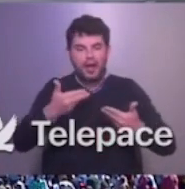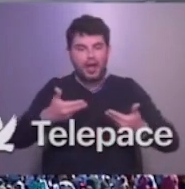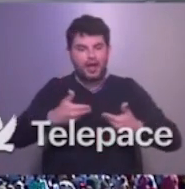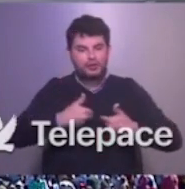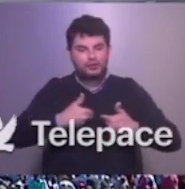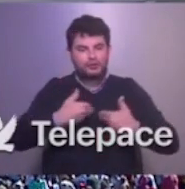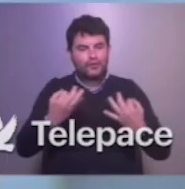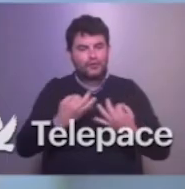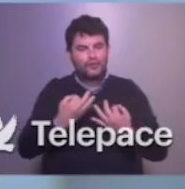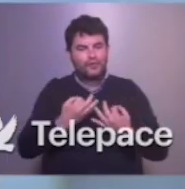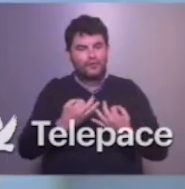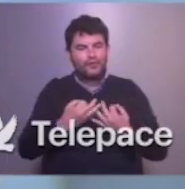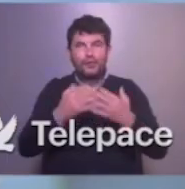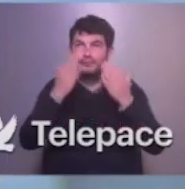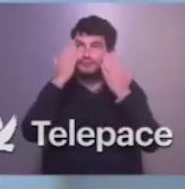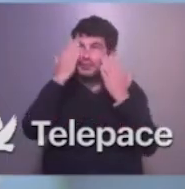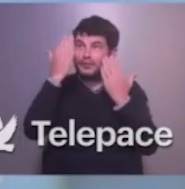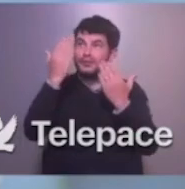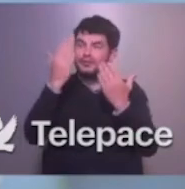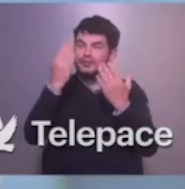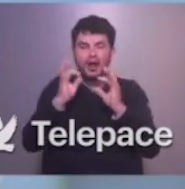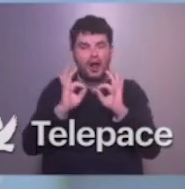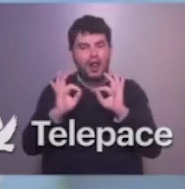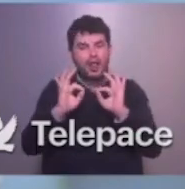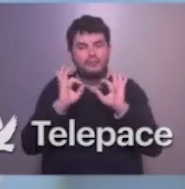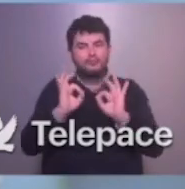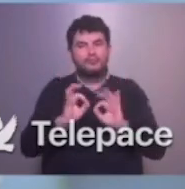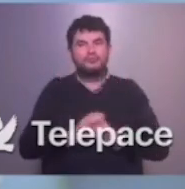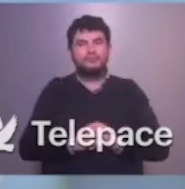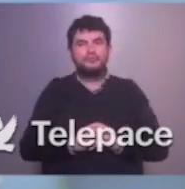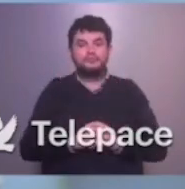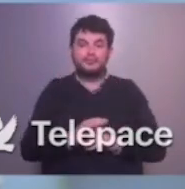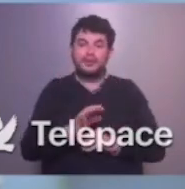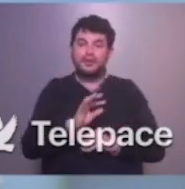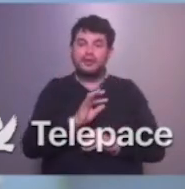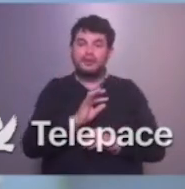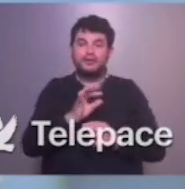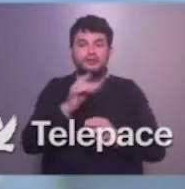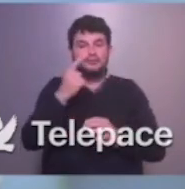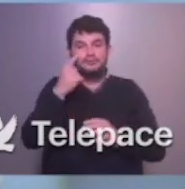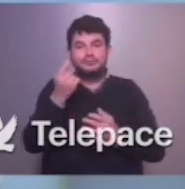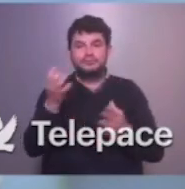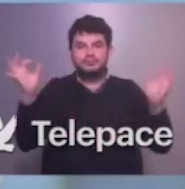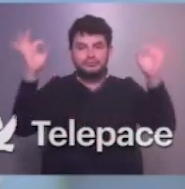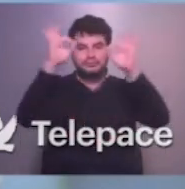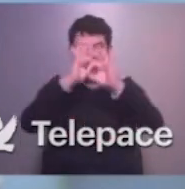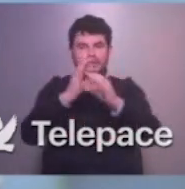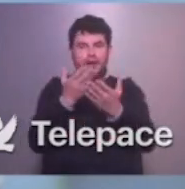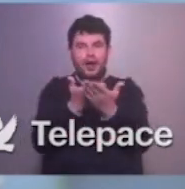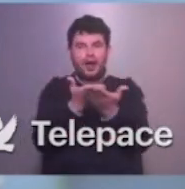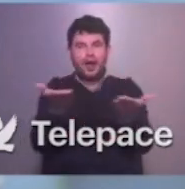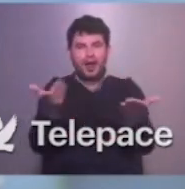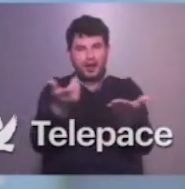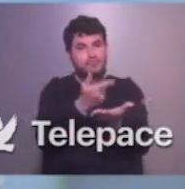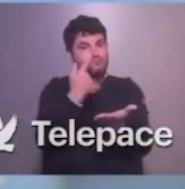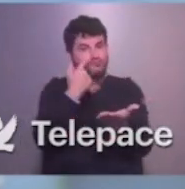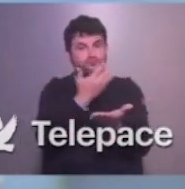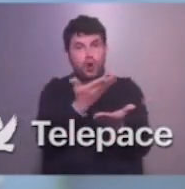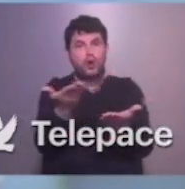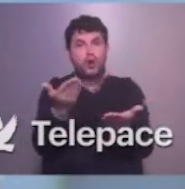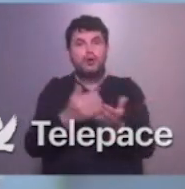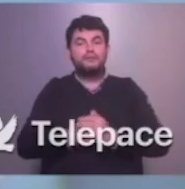handicappati, a coloro che sono venuti qui a Fatima per ricevere un dono,